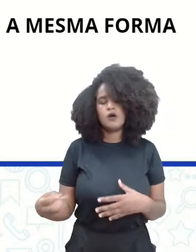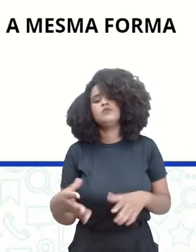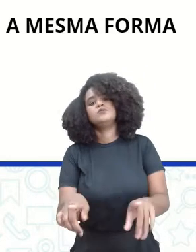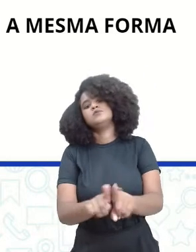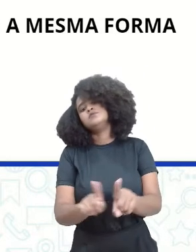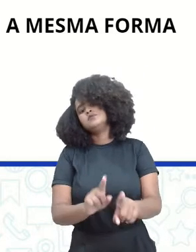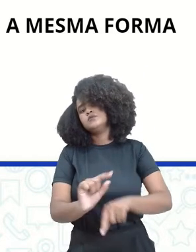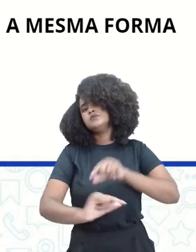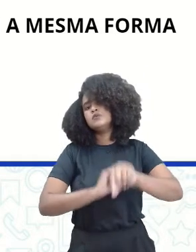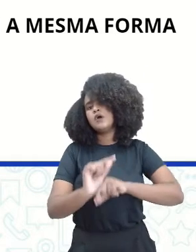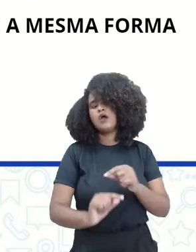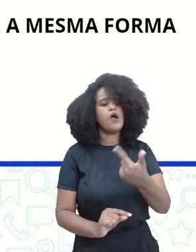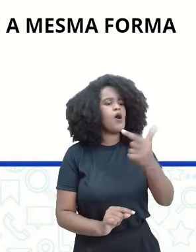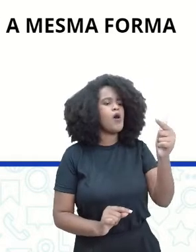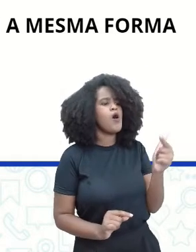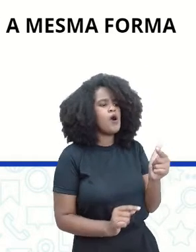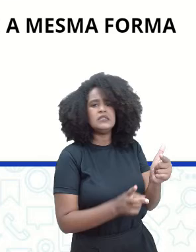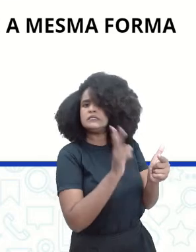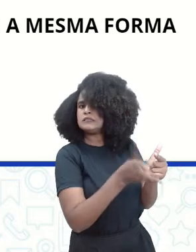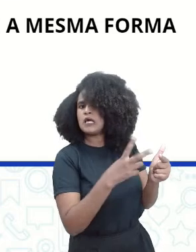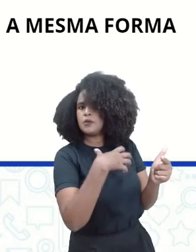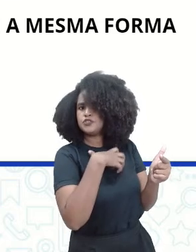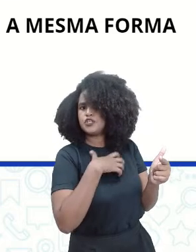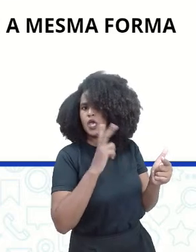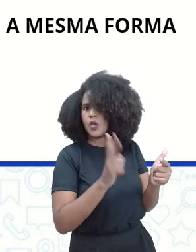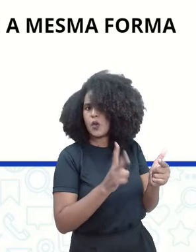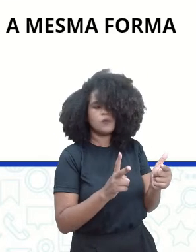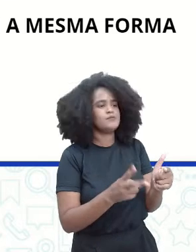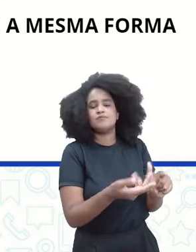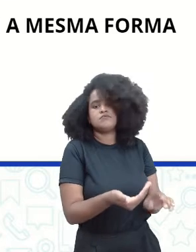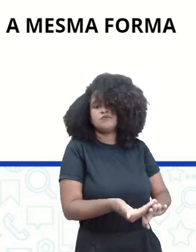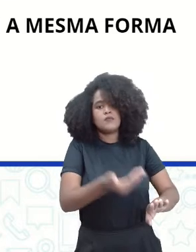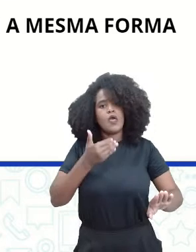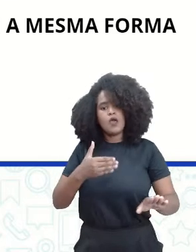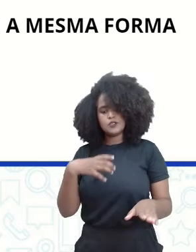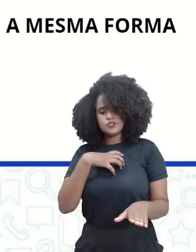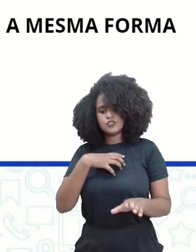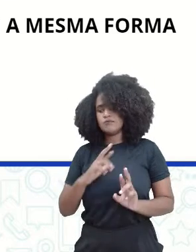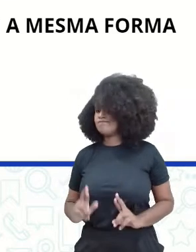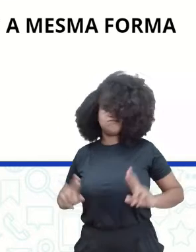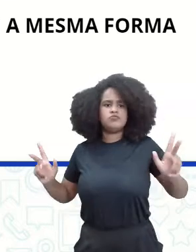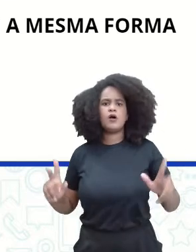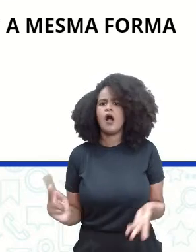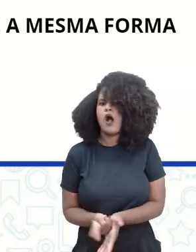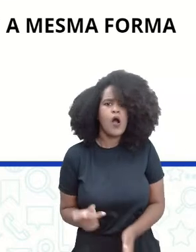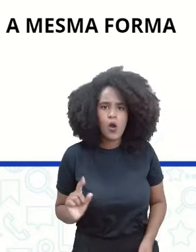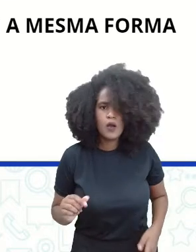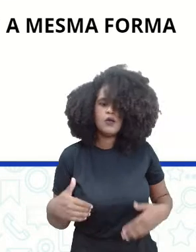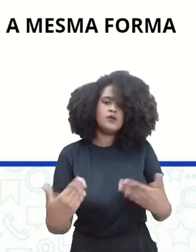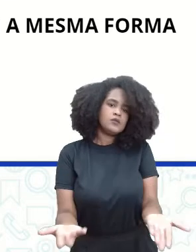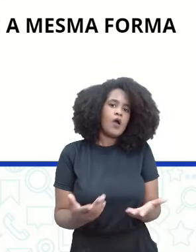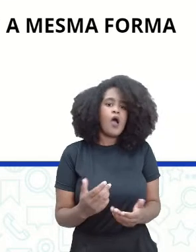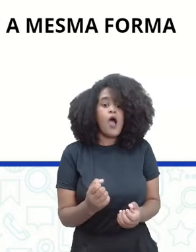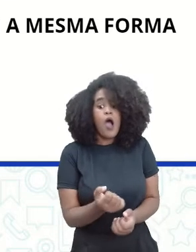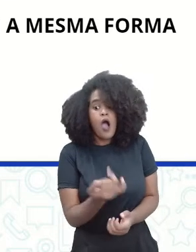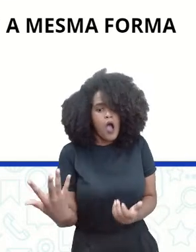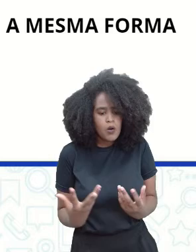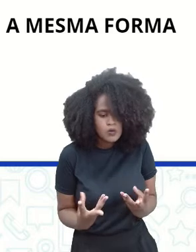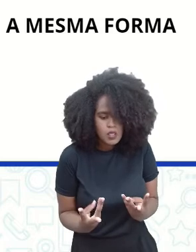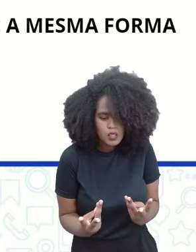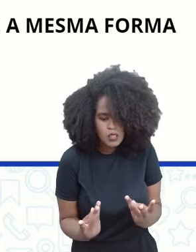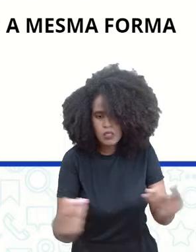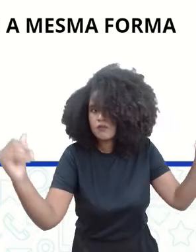outros seres não eram sempre assim, eles tinham outra forma. Por que está acontecendo? E muitos deixaram de existir. Por